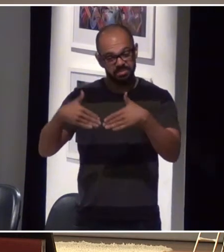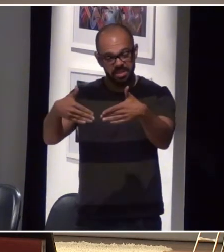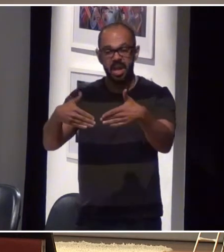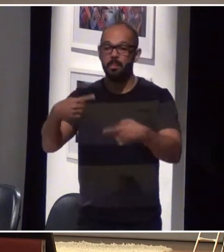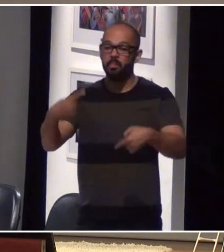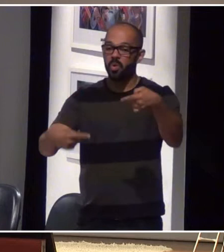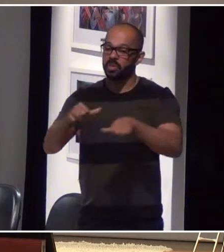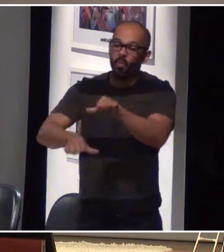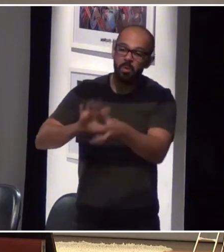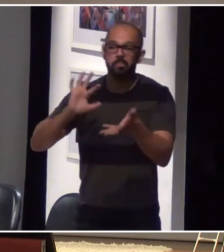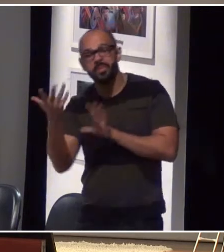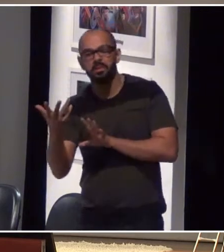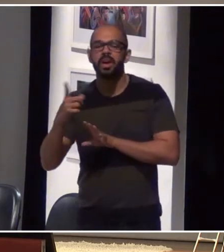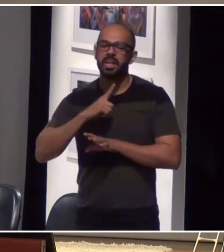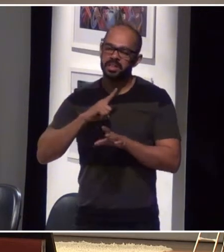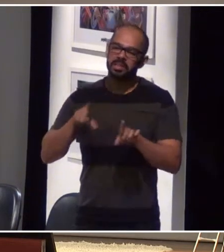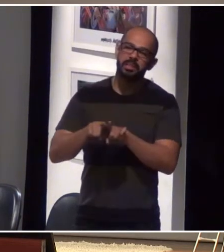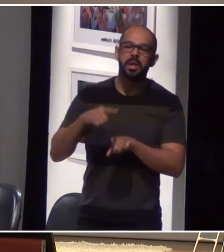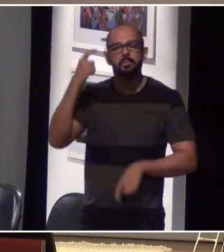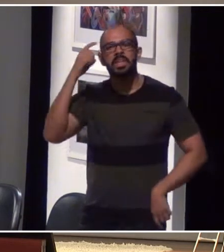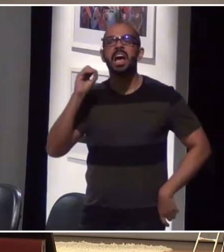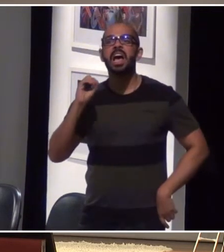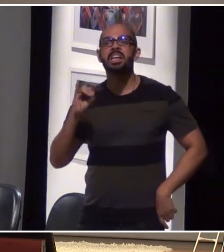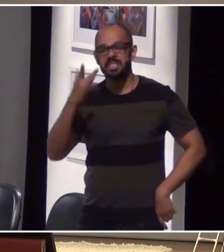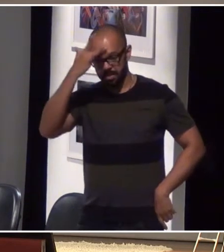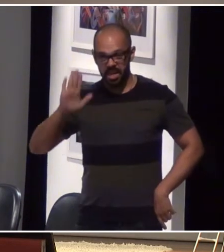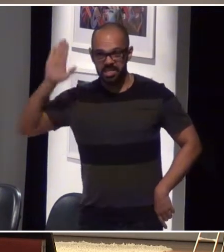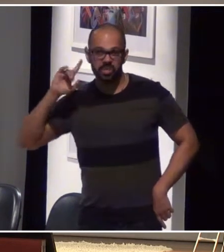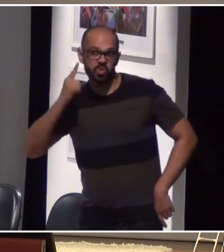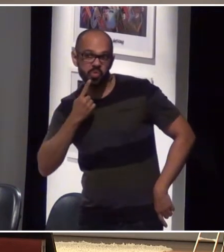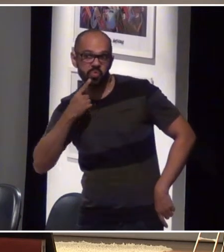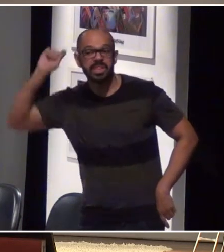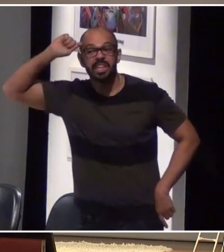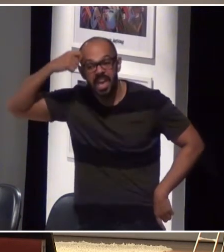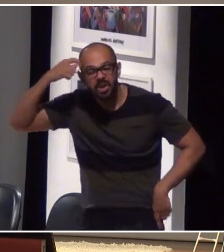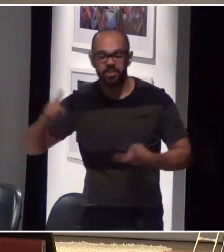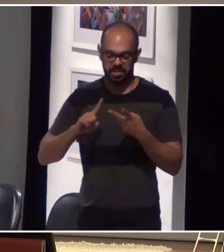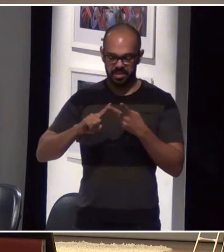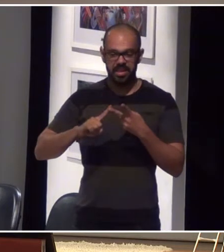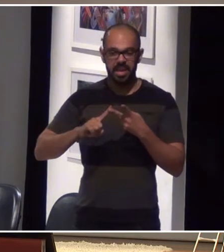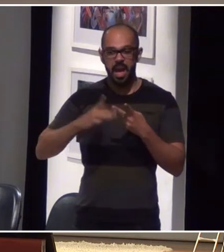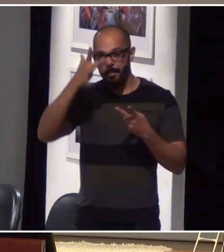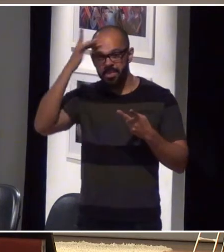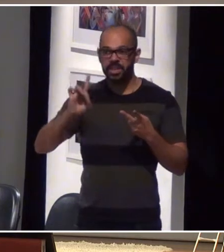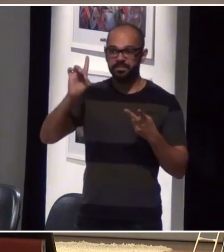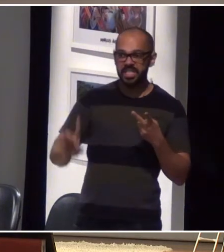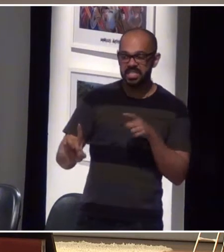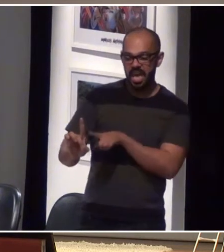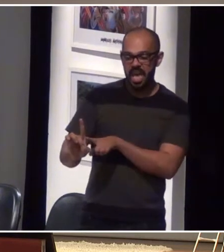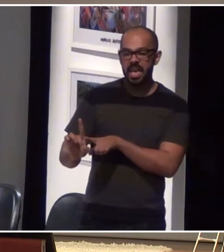as políticas não forem revistas. Mas aí tem também cruzamentos. E se o candidato é surdo e é negro? E se o candidato é pessoa